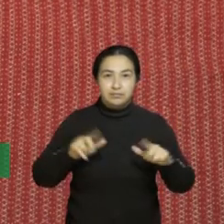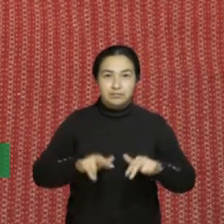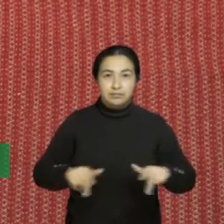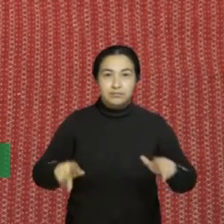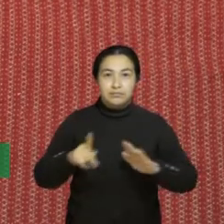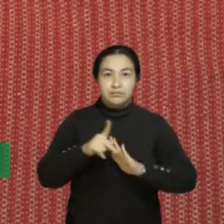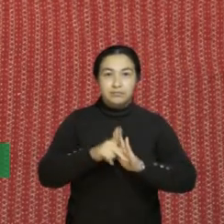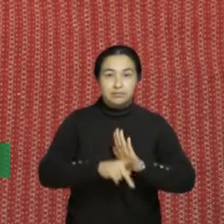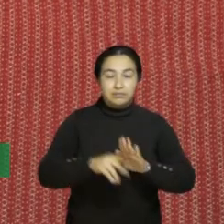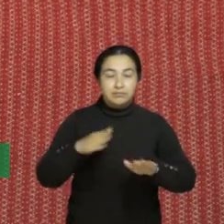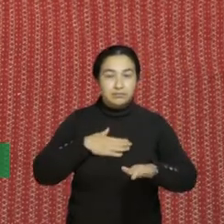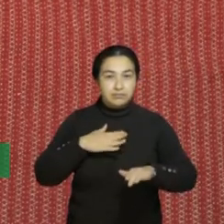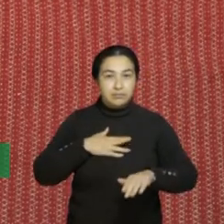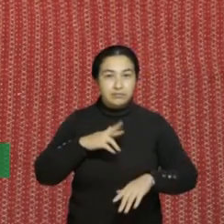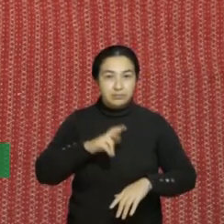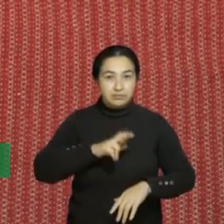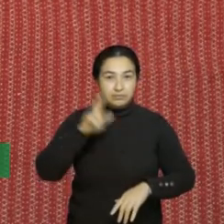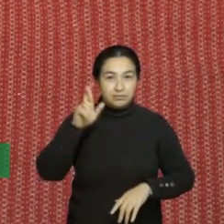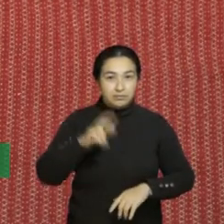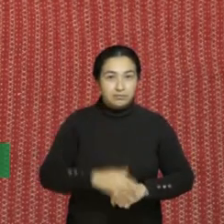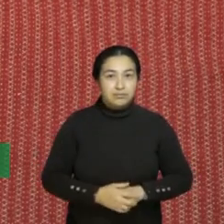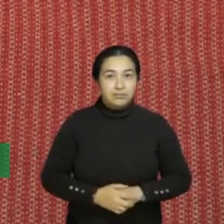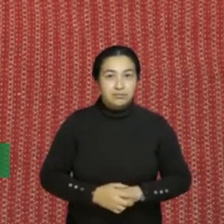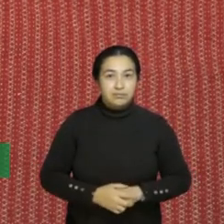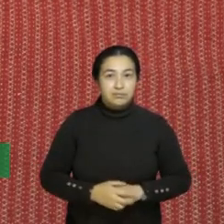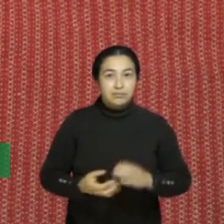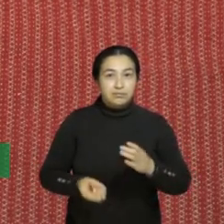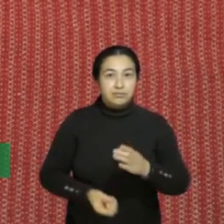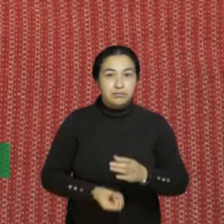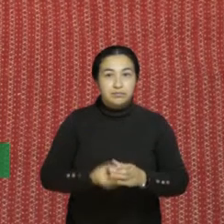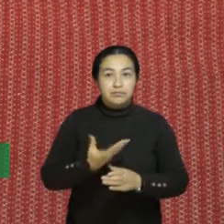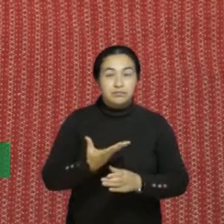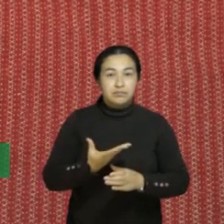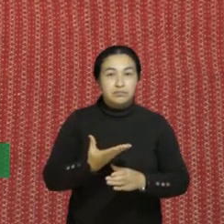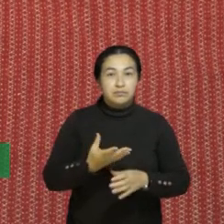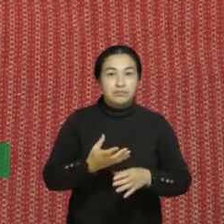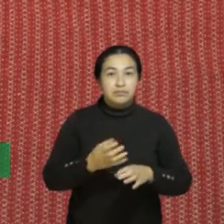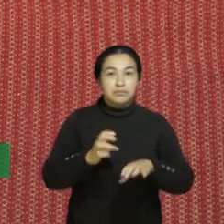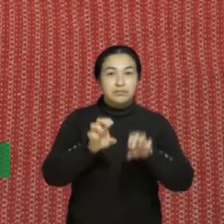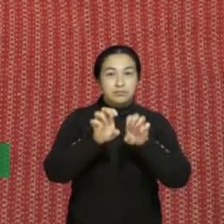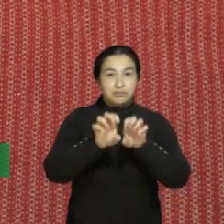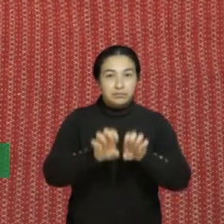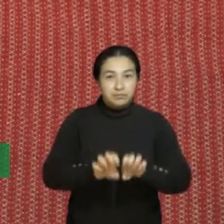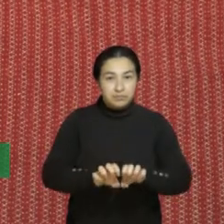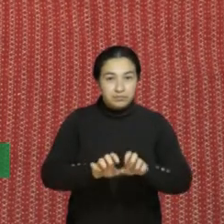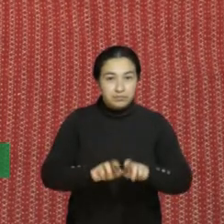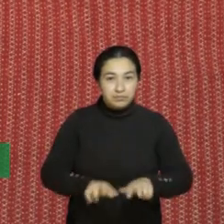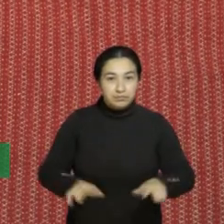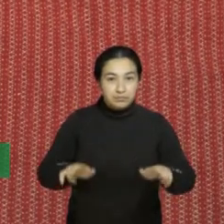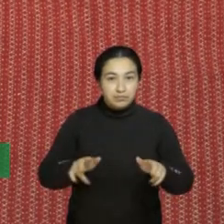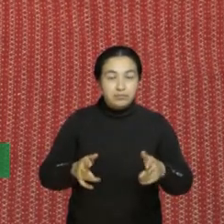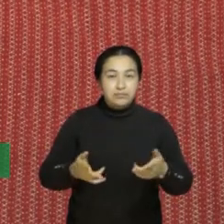Projeto de minha autoria, no qual cria uma estrutura